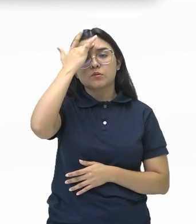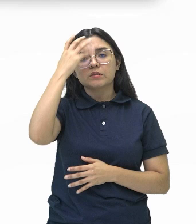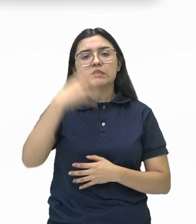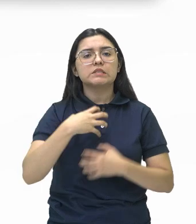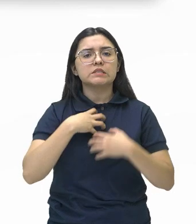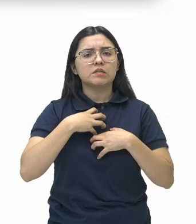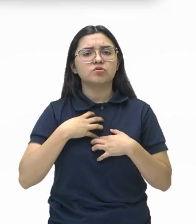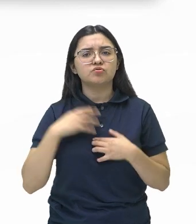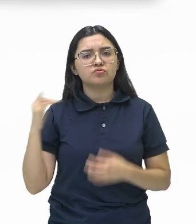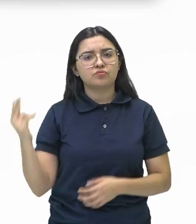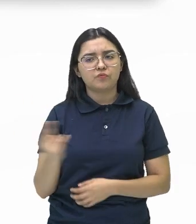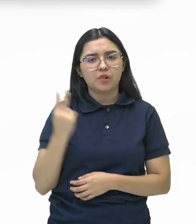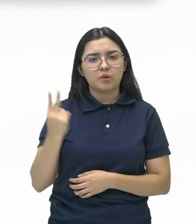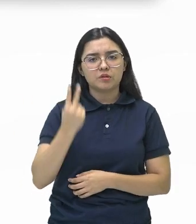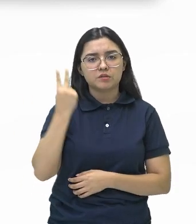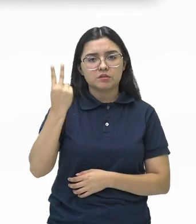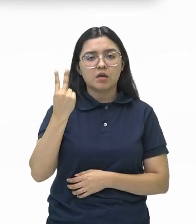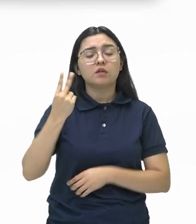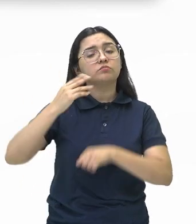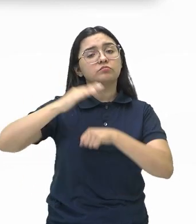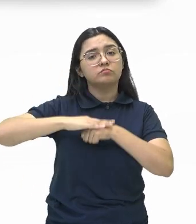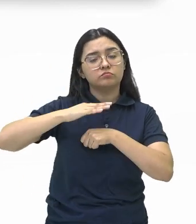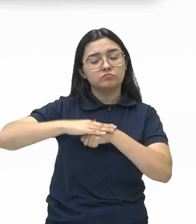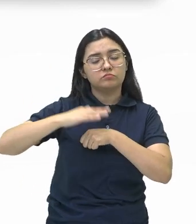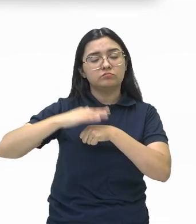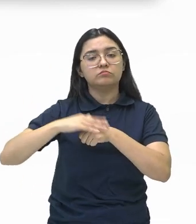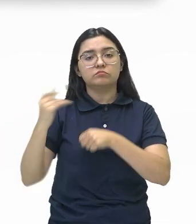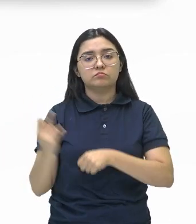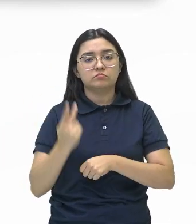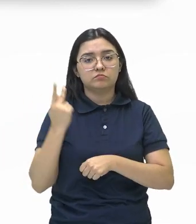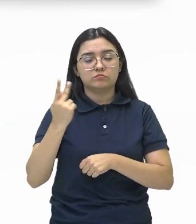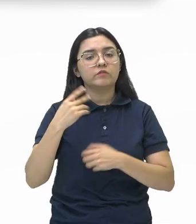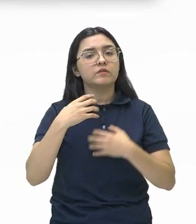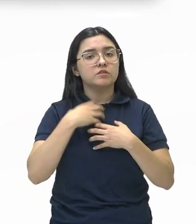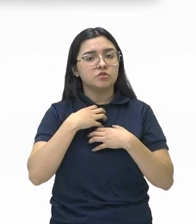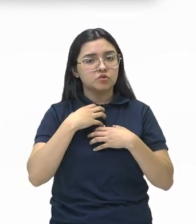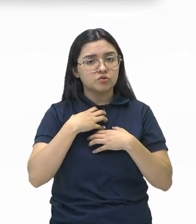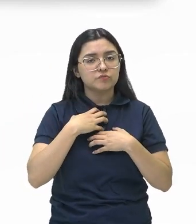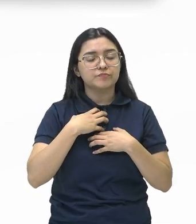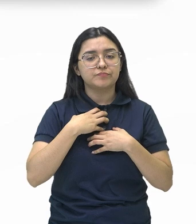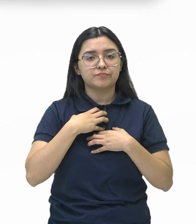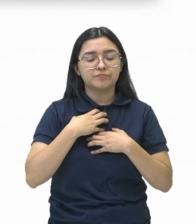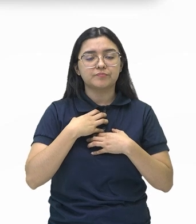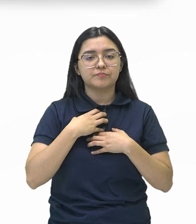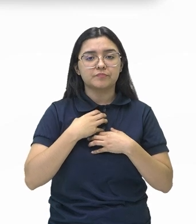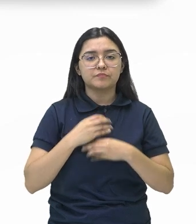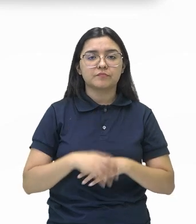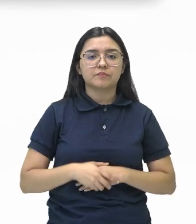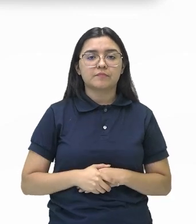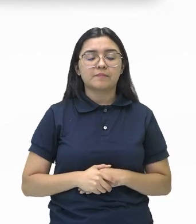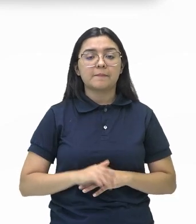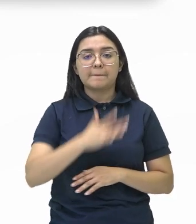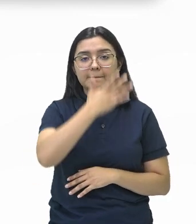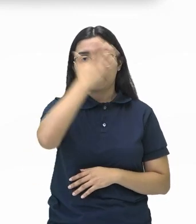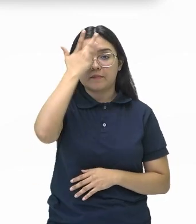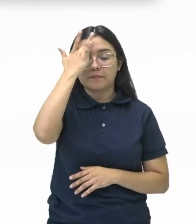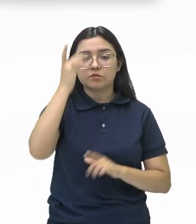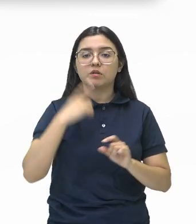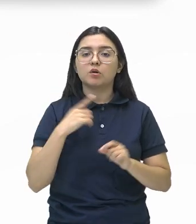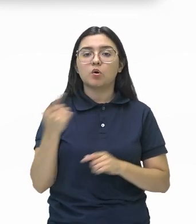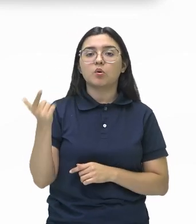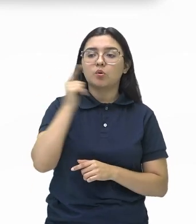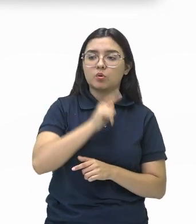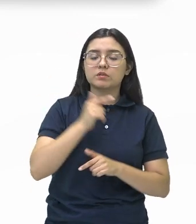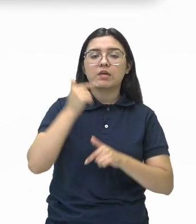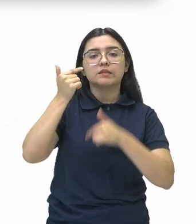valorizado por si mesmo, Então, ele vai se sentir valorizado, a pessoa que está empregada, uma